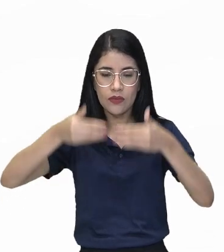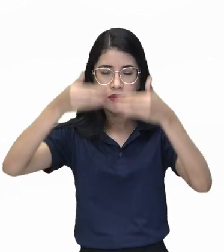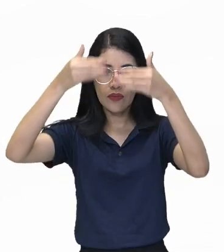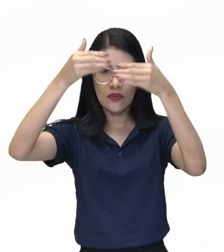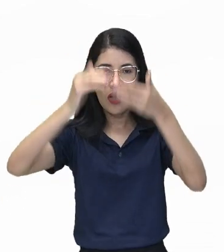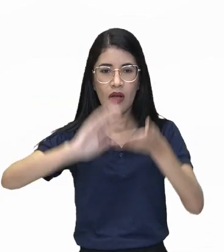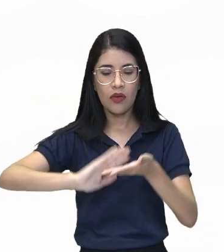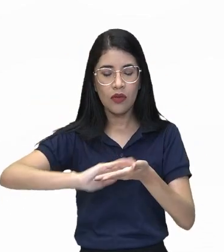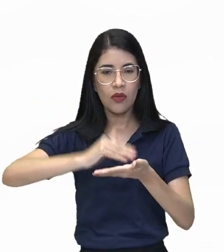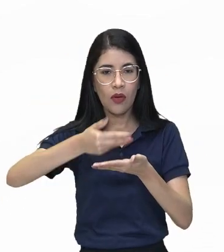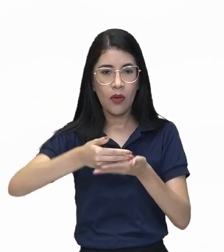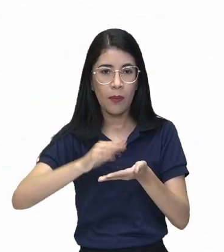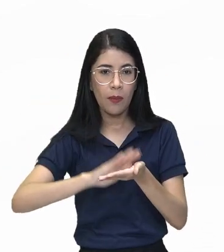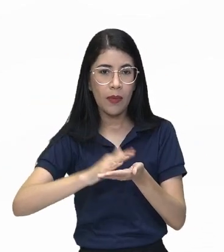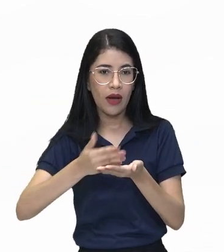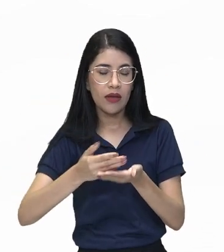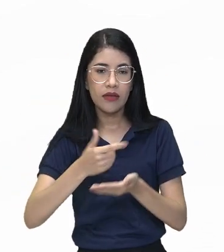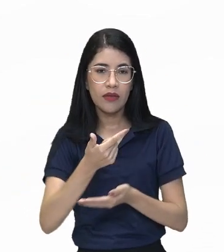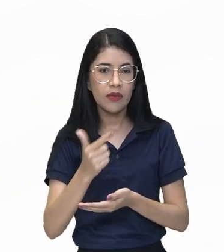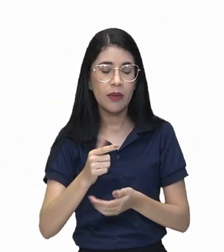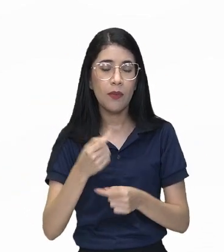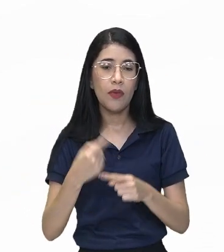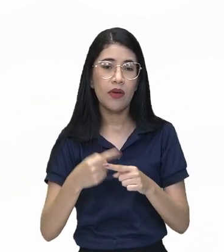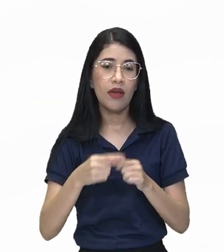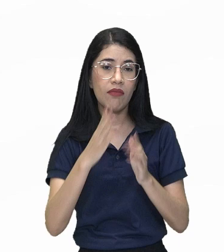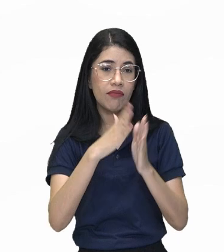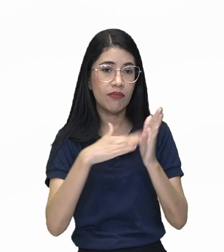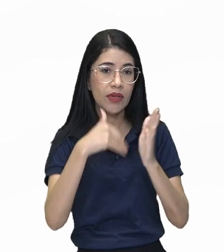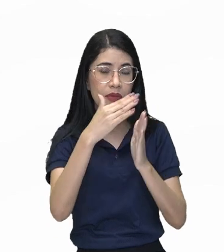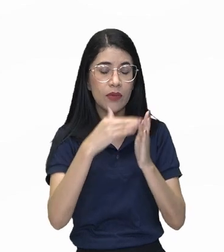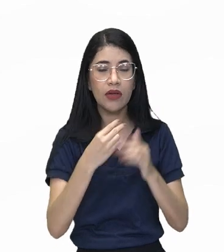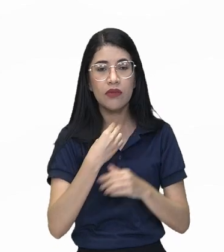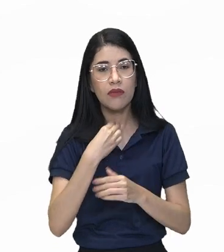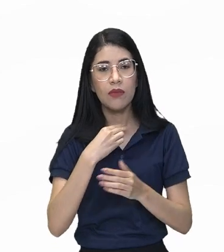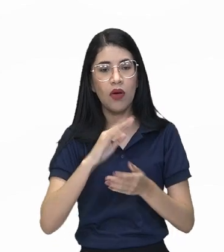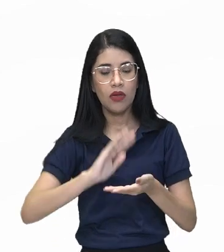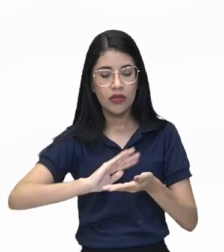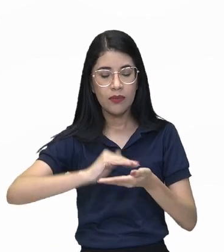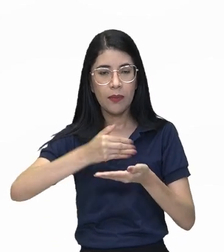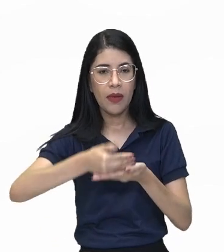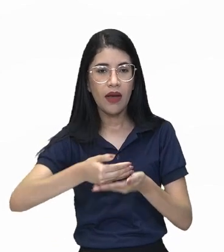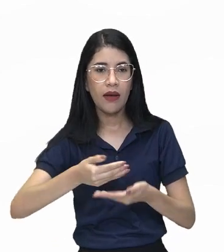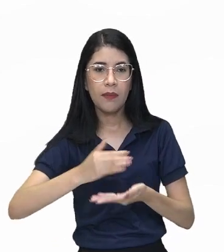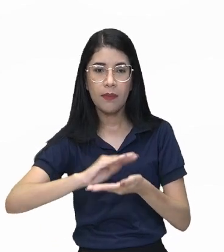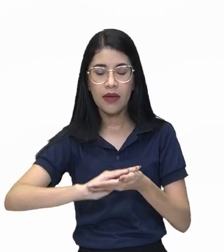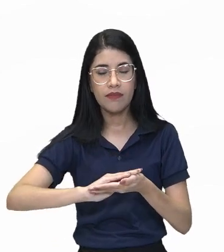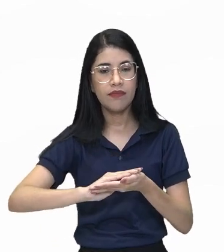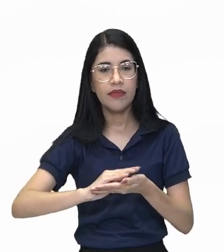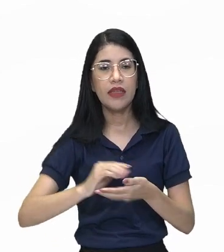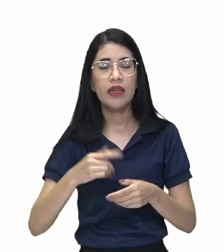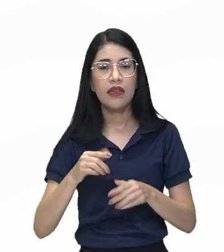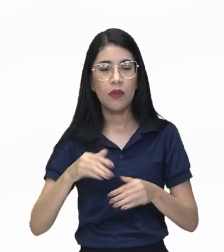dobraduras, porque é uma pintura e não pode dobrar, senão vai quebrar e danificar. Então esse pano de boca, ele sobe